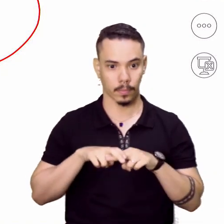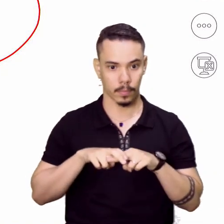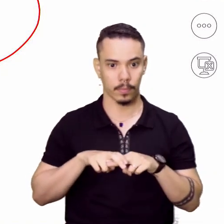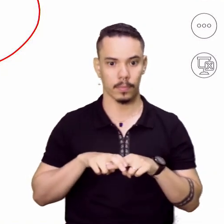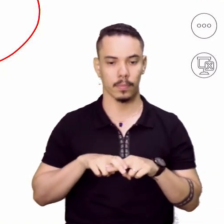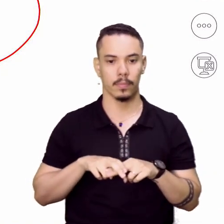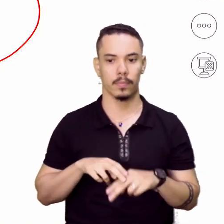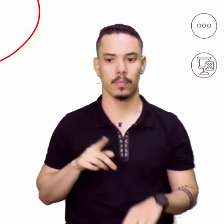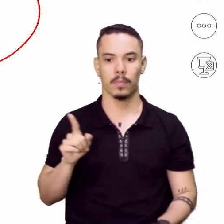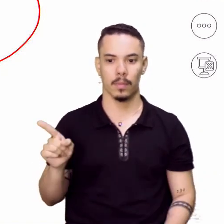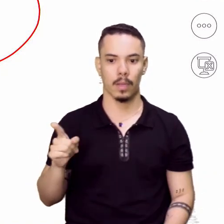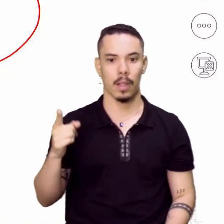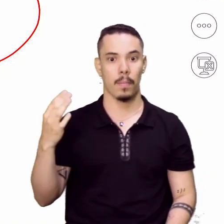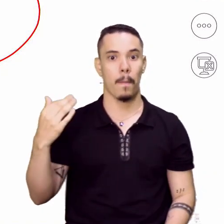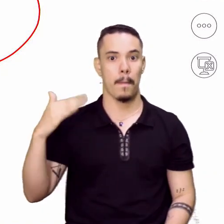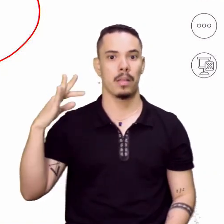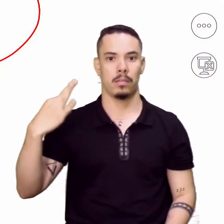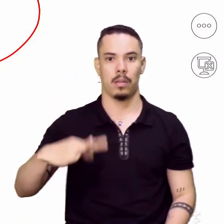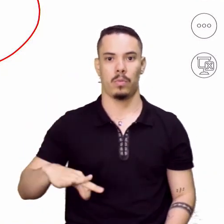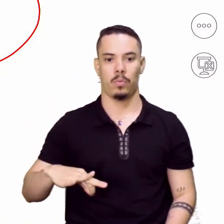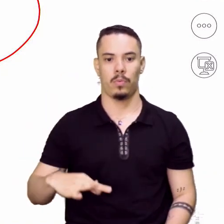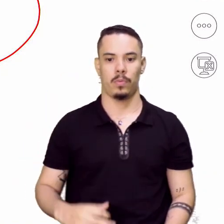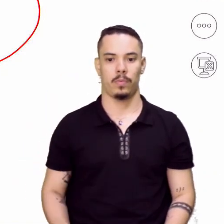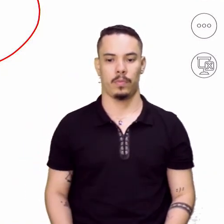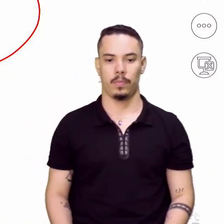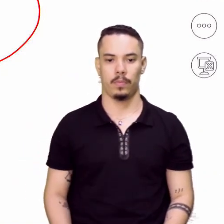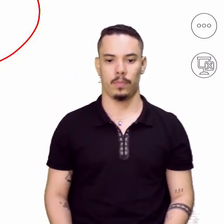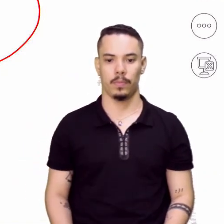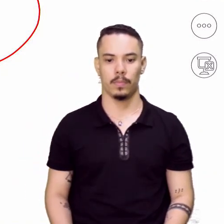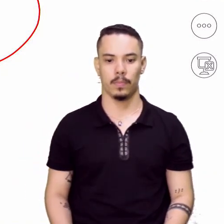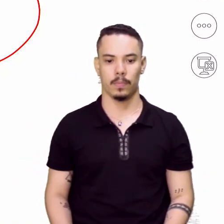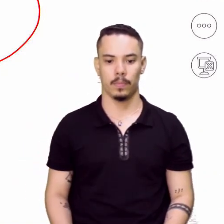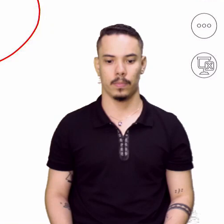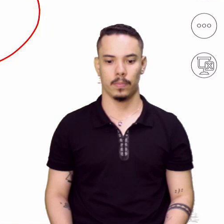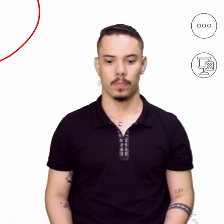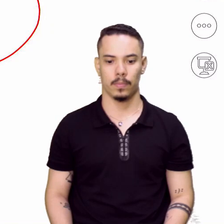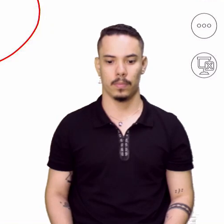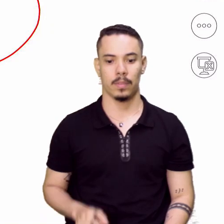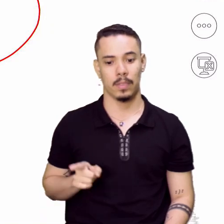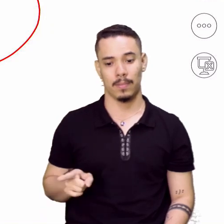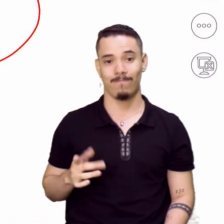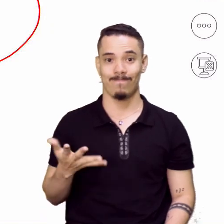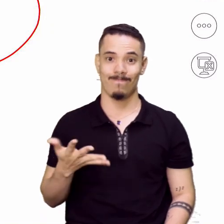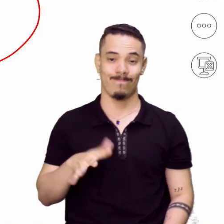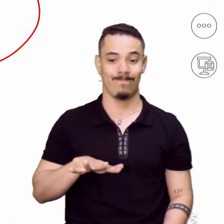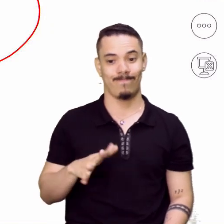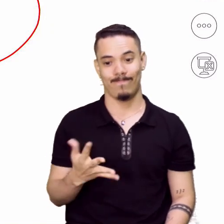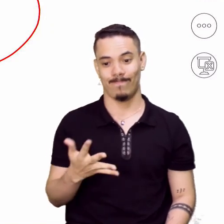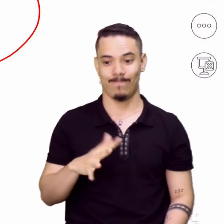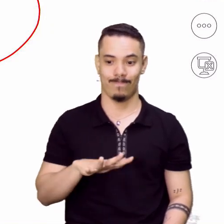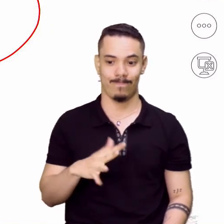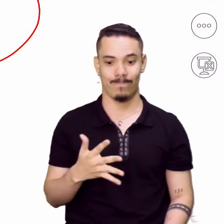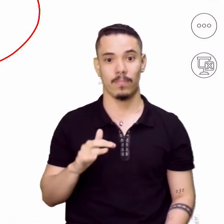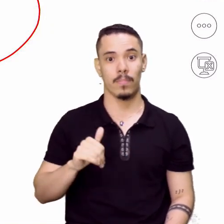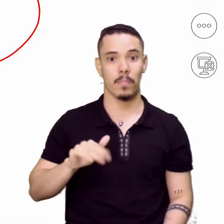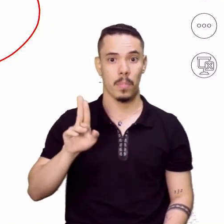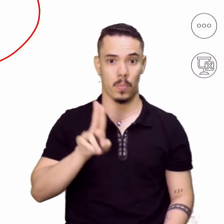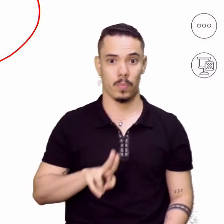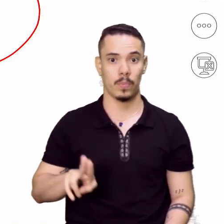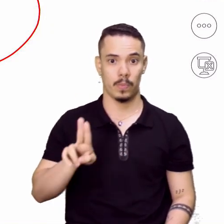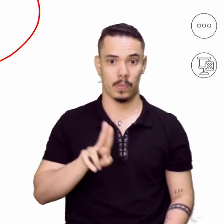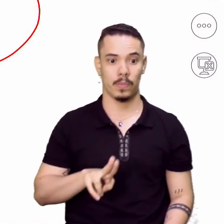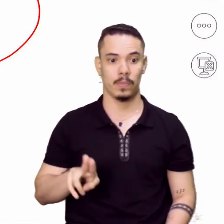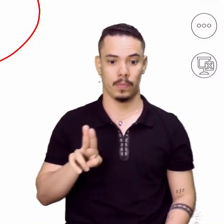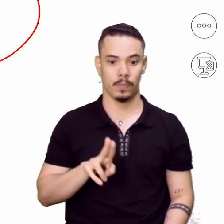isso aqui é mais correto isso aqui não é tão correto mas ele é o mais utilizado